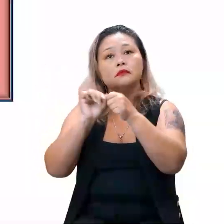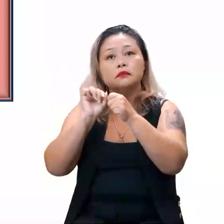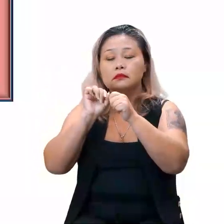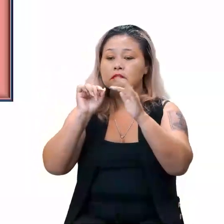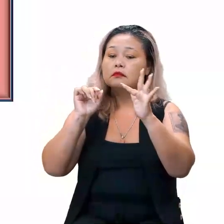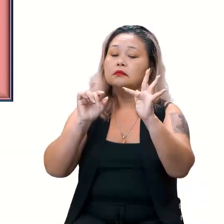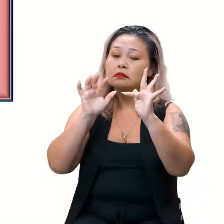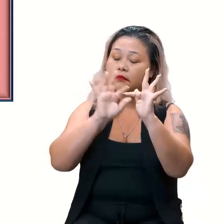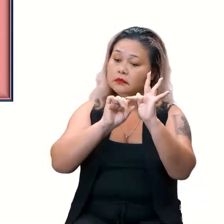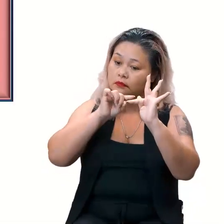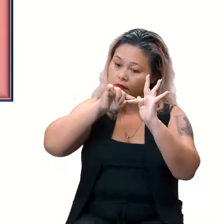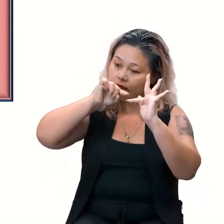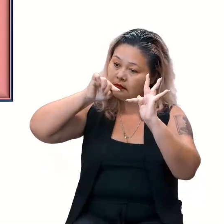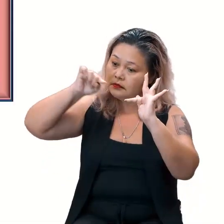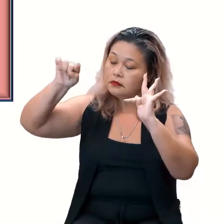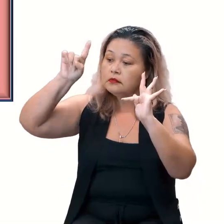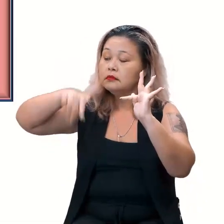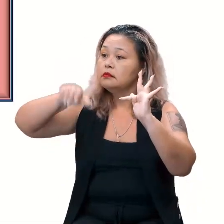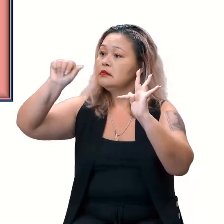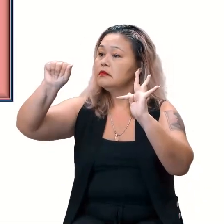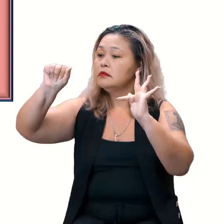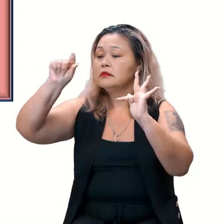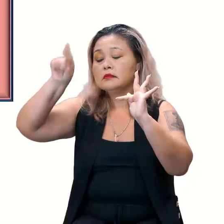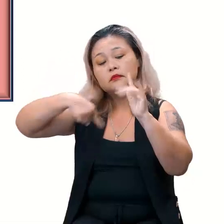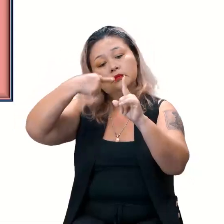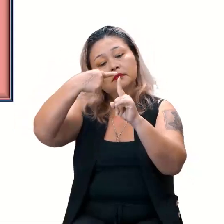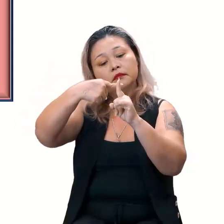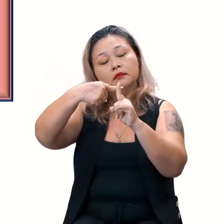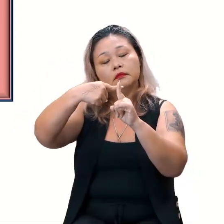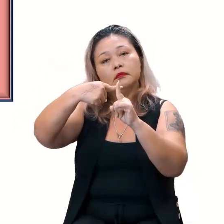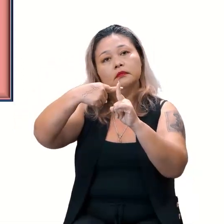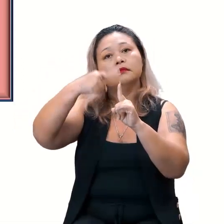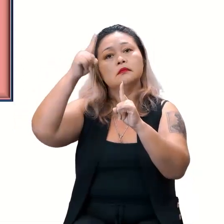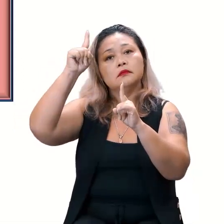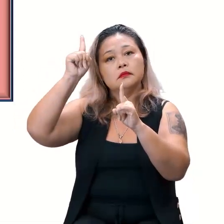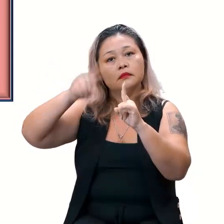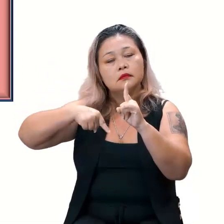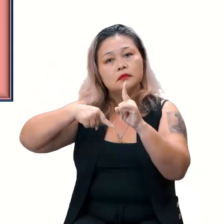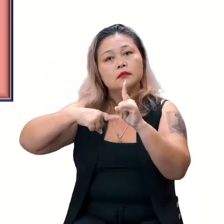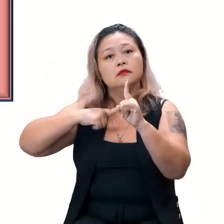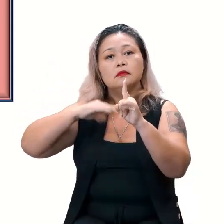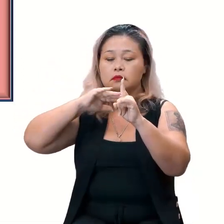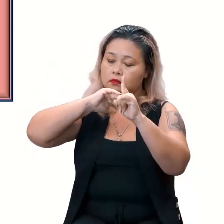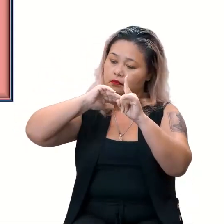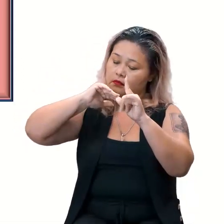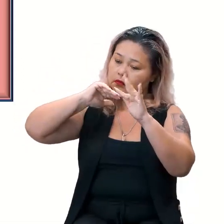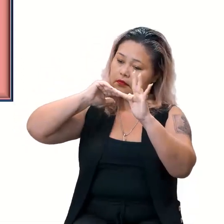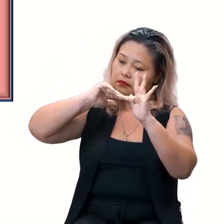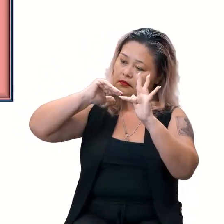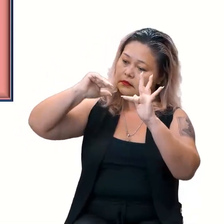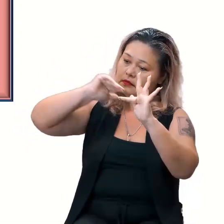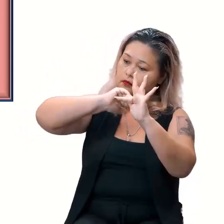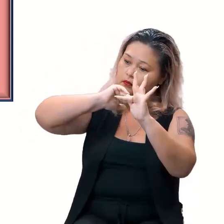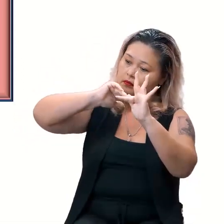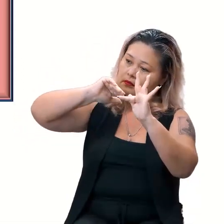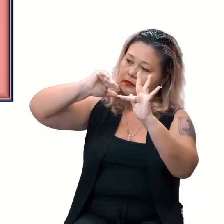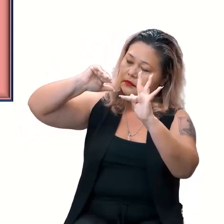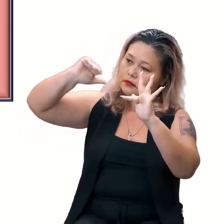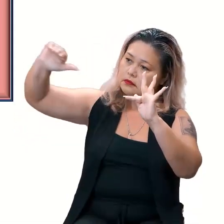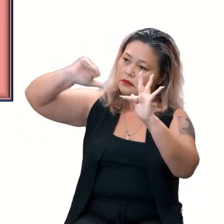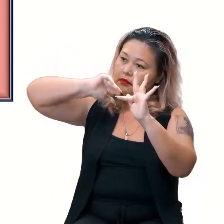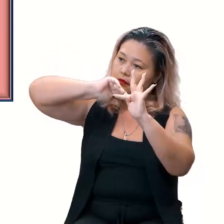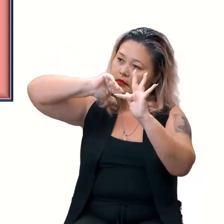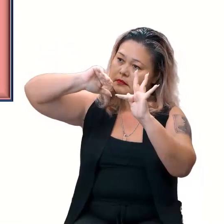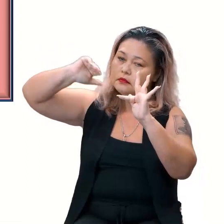crescente quando o nosso A é positivo. E aí sim, ela vai crescer no gráfico, no plano cartesiano,